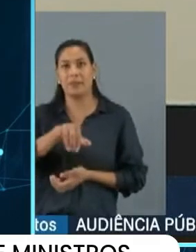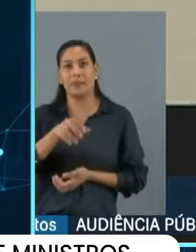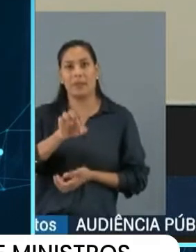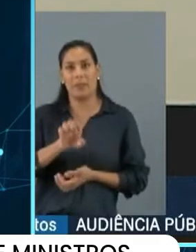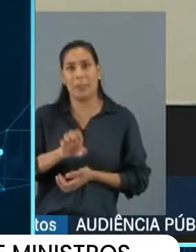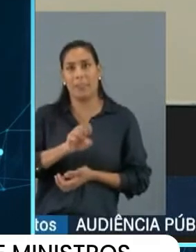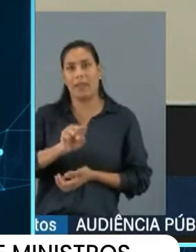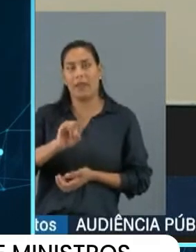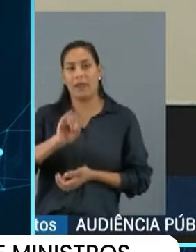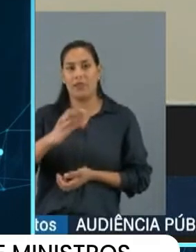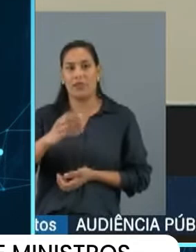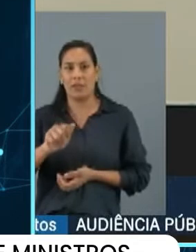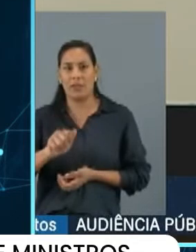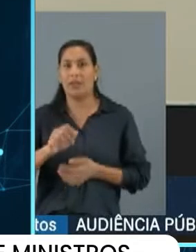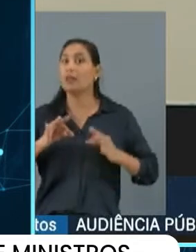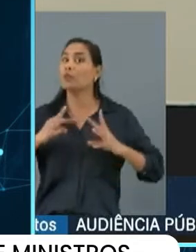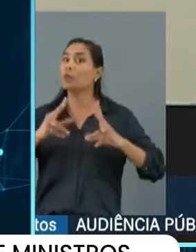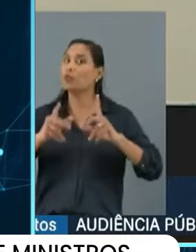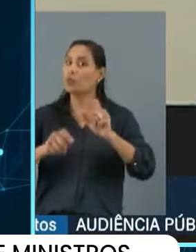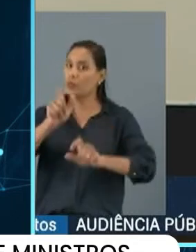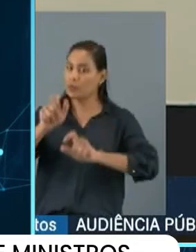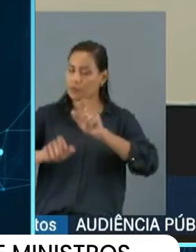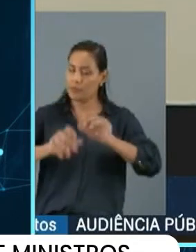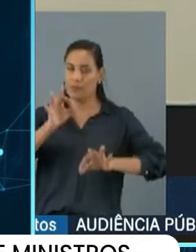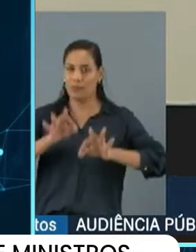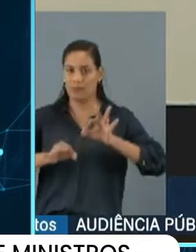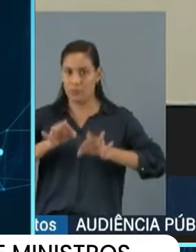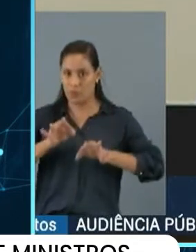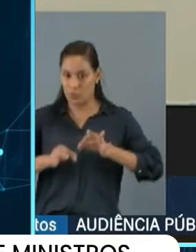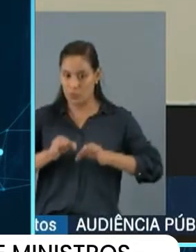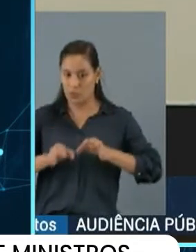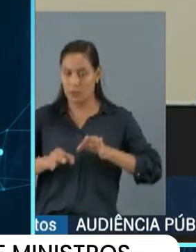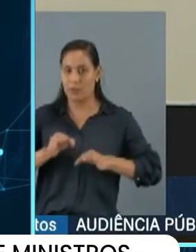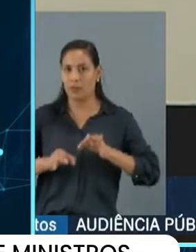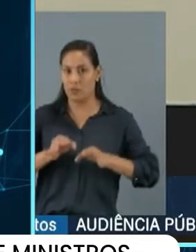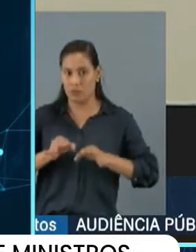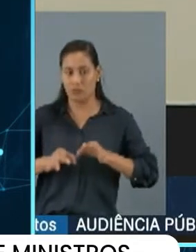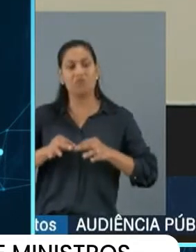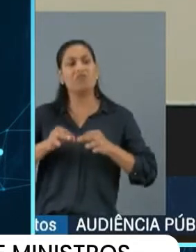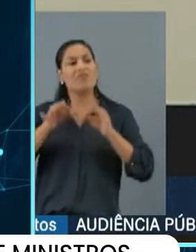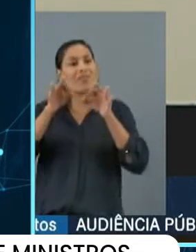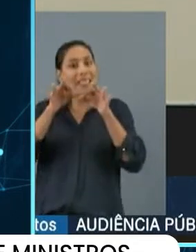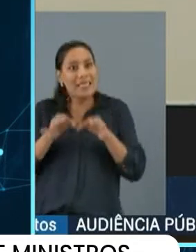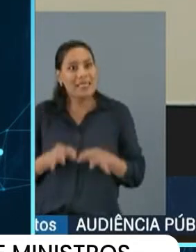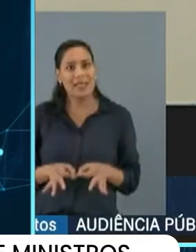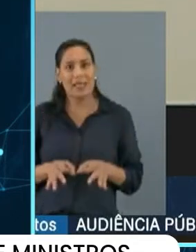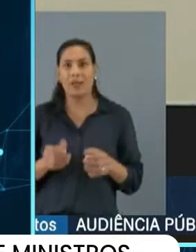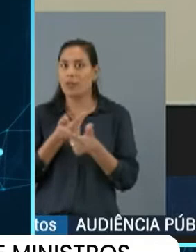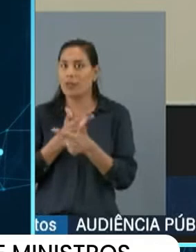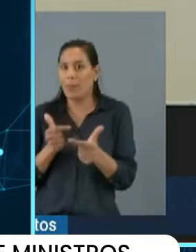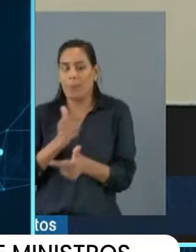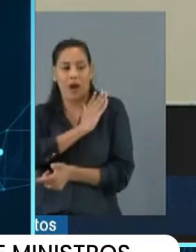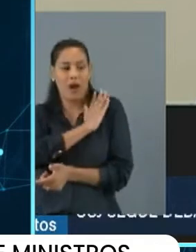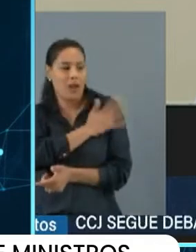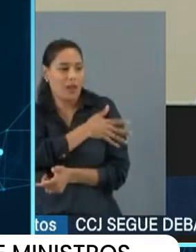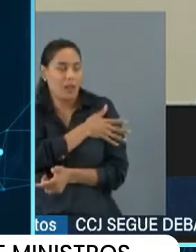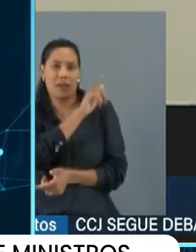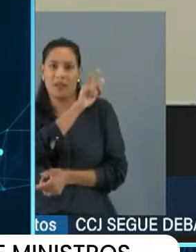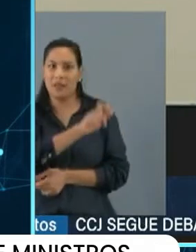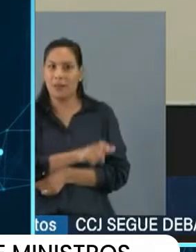Latina, esse deputado tem vários mandatos, também foi reeleito. Temos também o Rick Scott, senador Rick